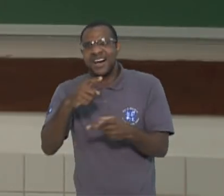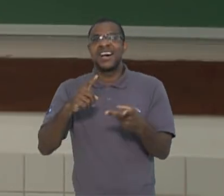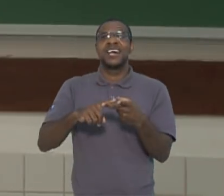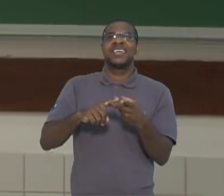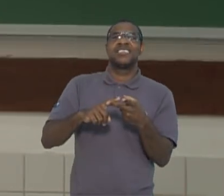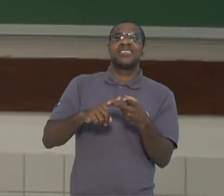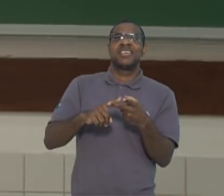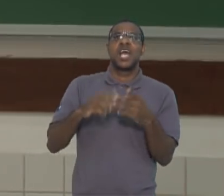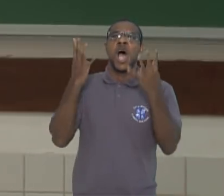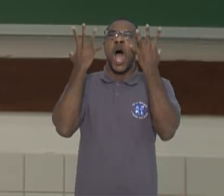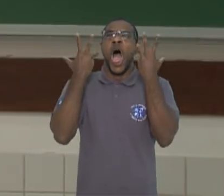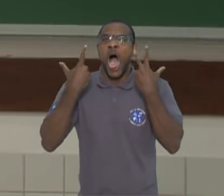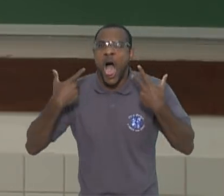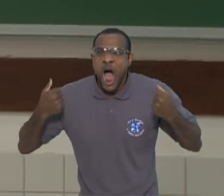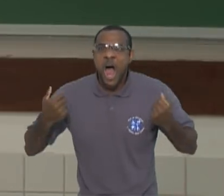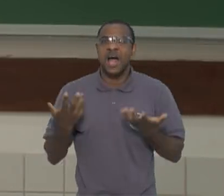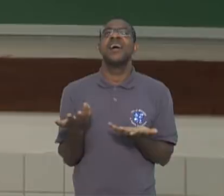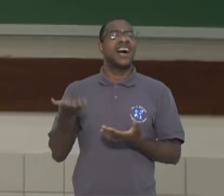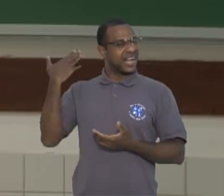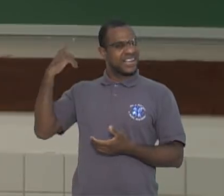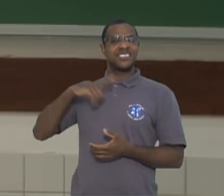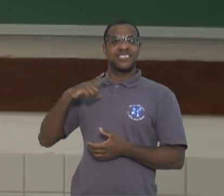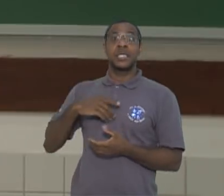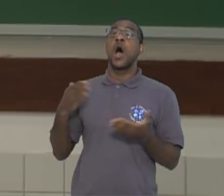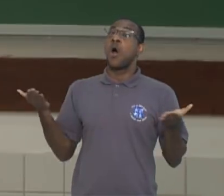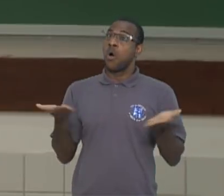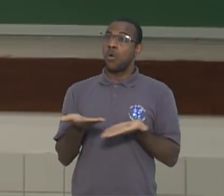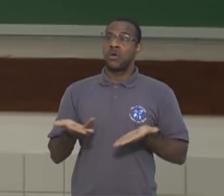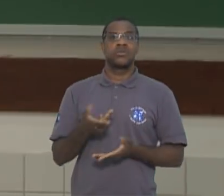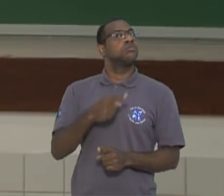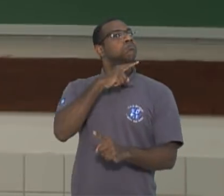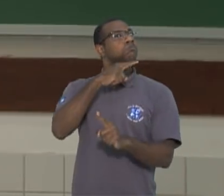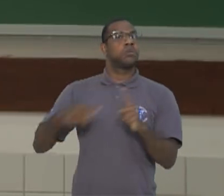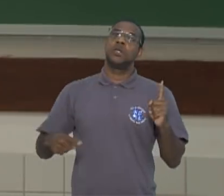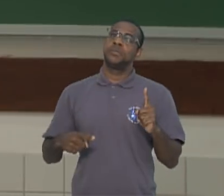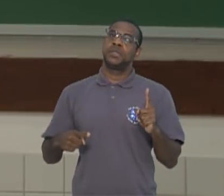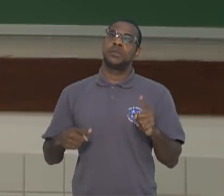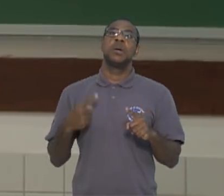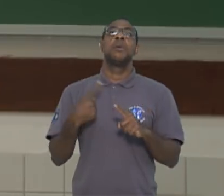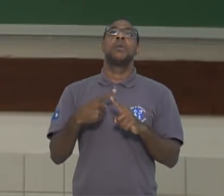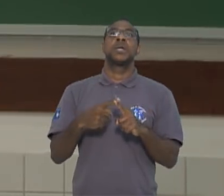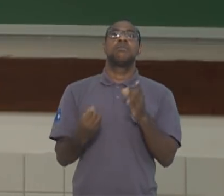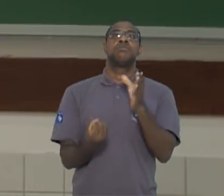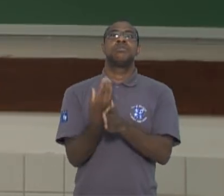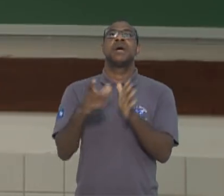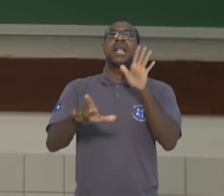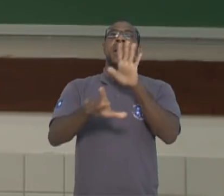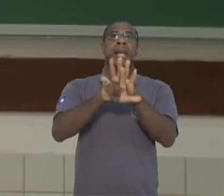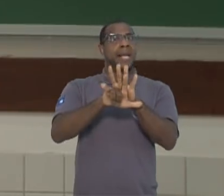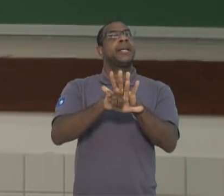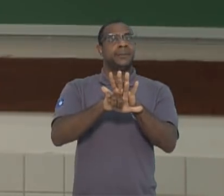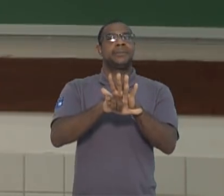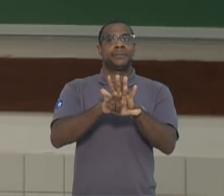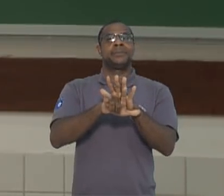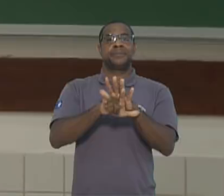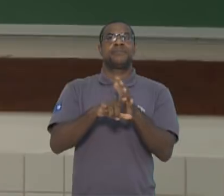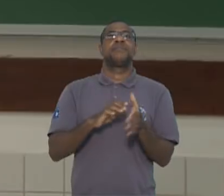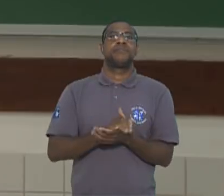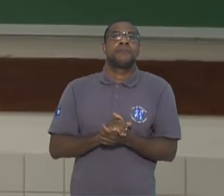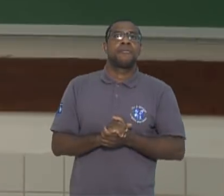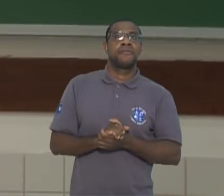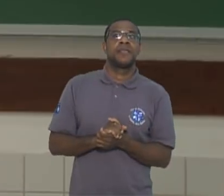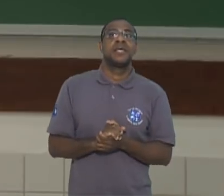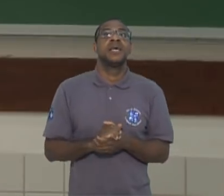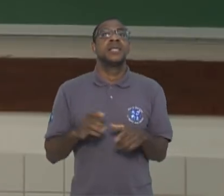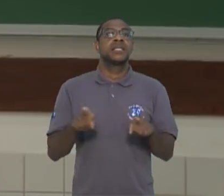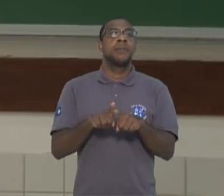não podemos machucar os animais, né, então, de preservar esses animais. Então, as apresentações são sem animais no circo, tá? E o meio